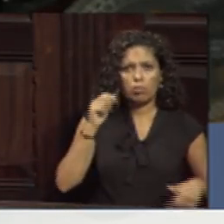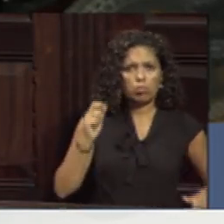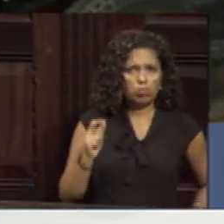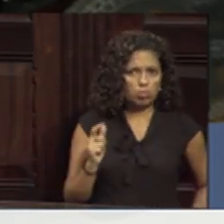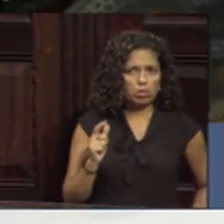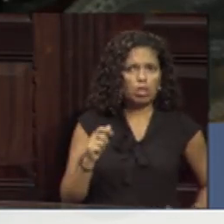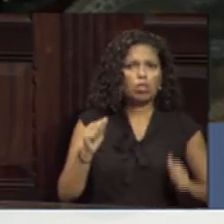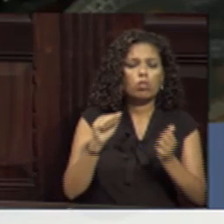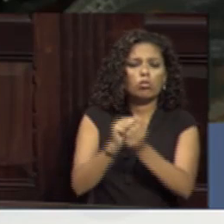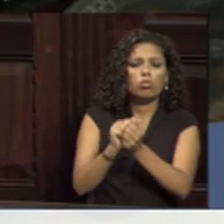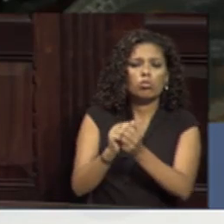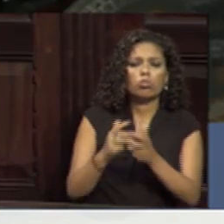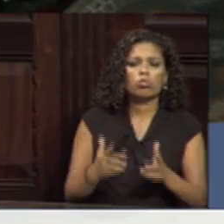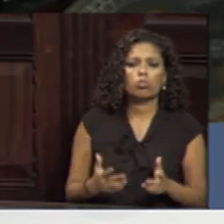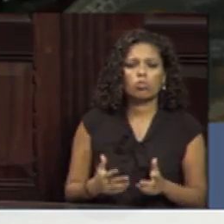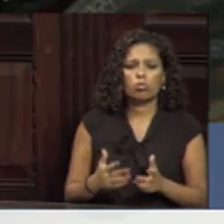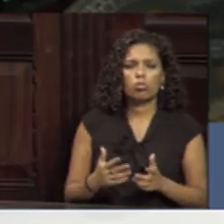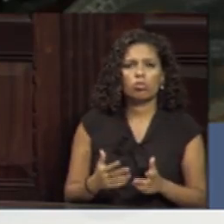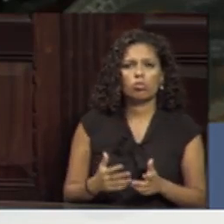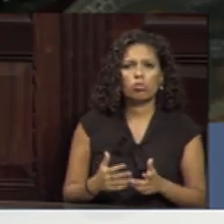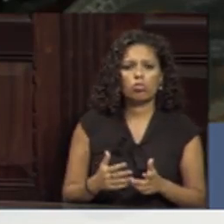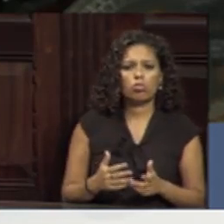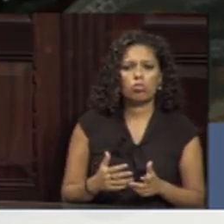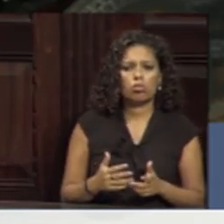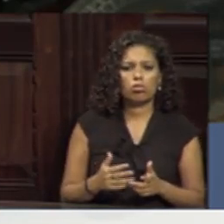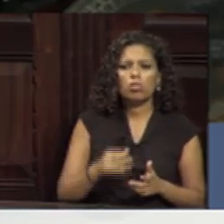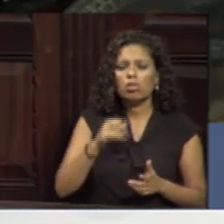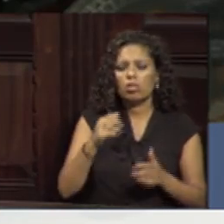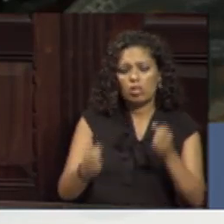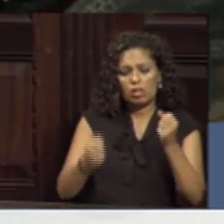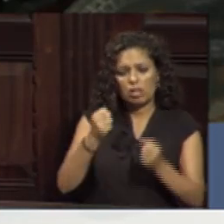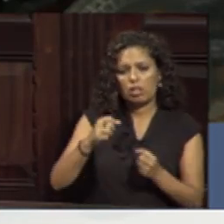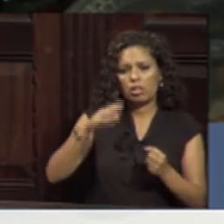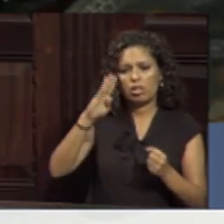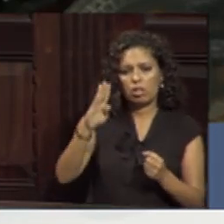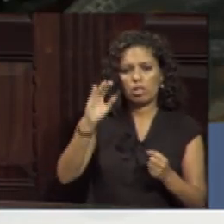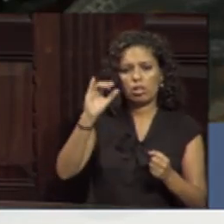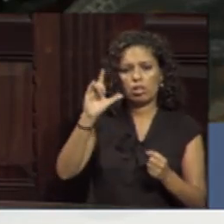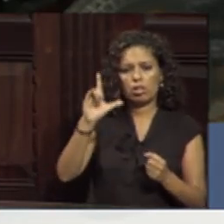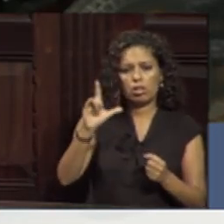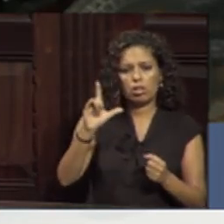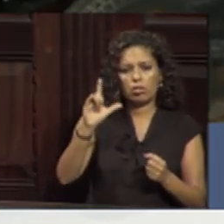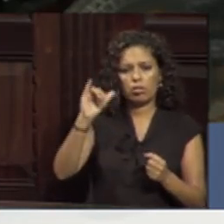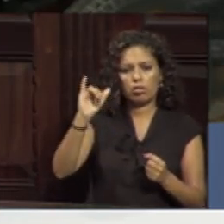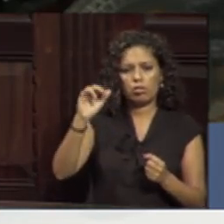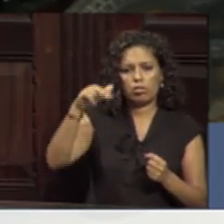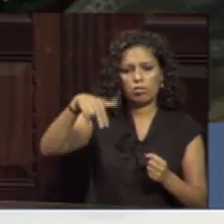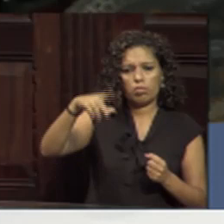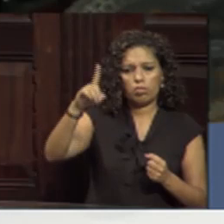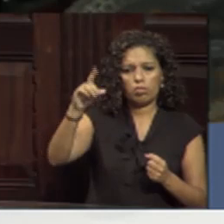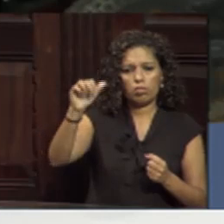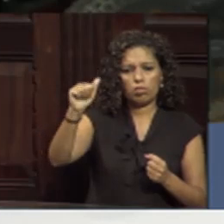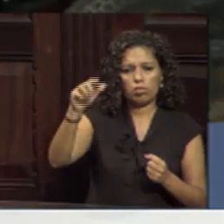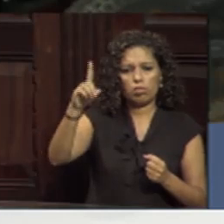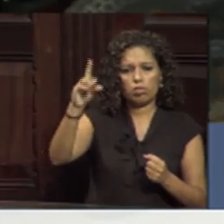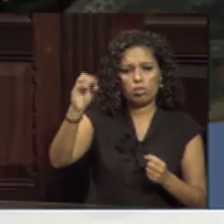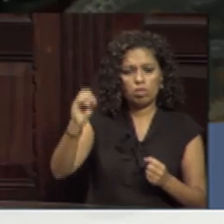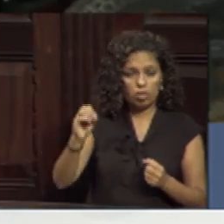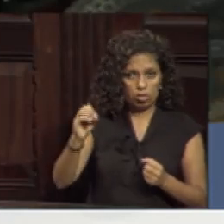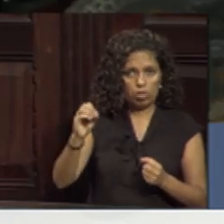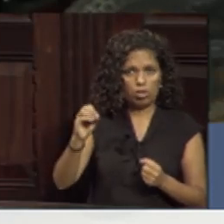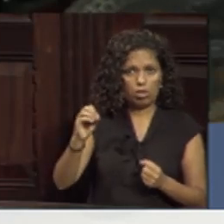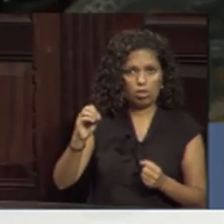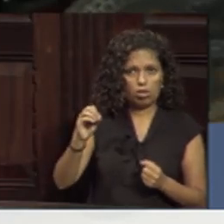Já estão tirando os nossos carros, né? Daqui a pouco nós não temos direito nem a um segurança,